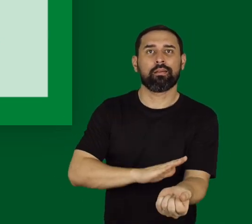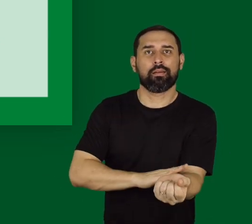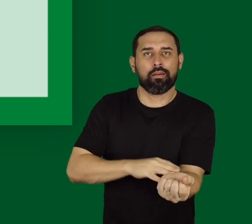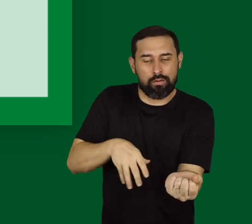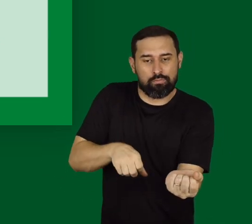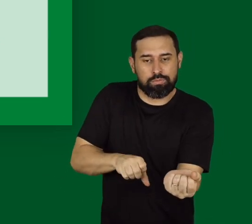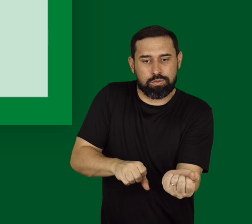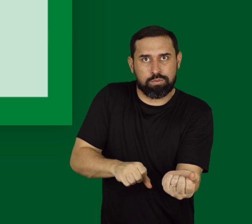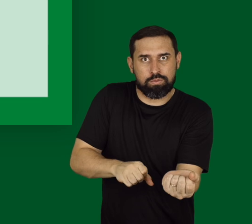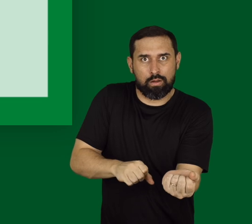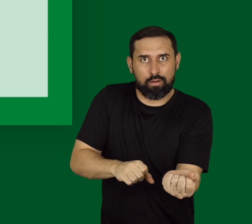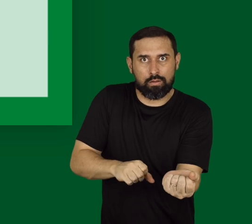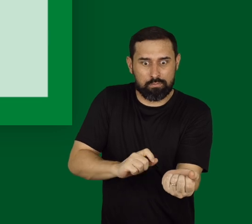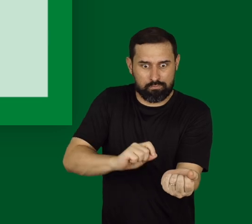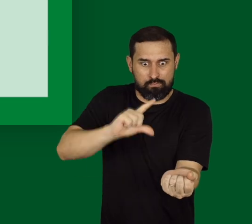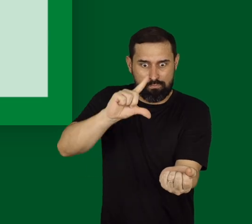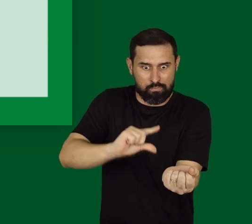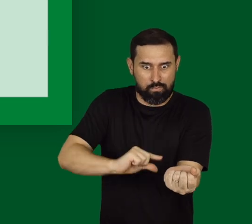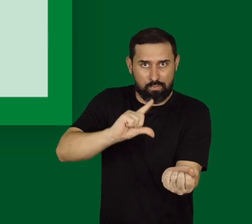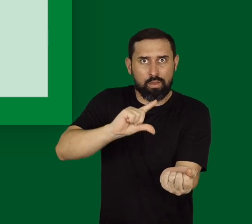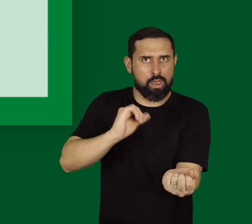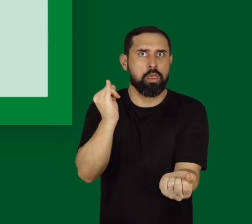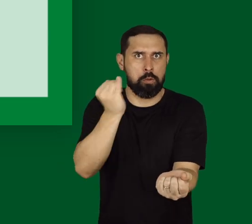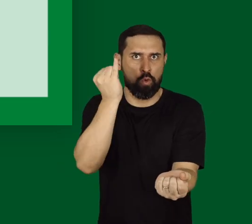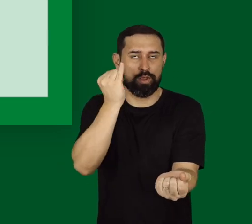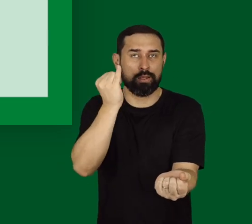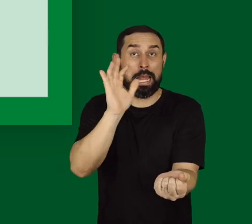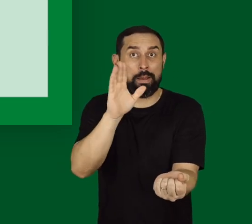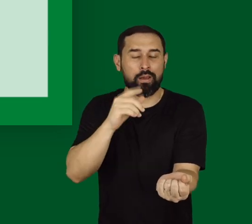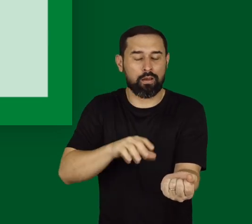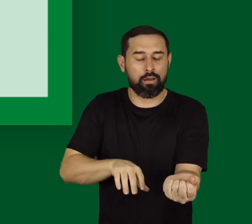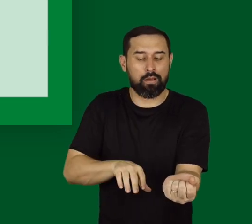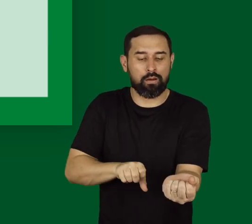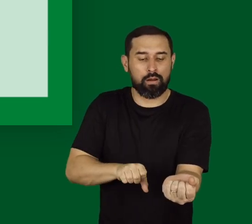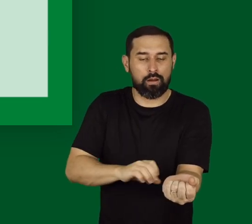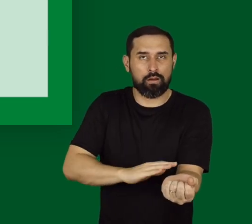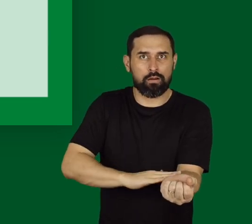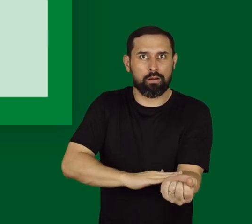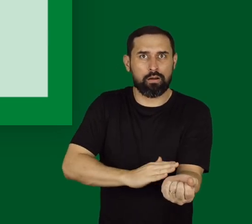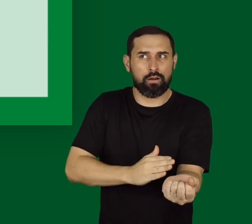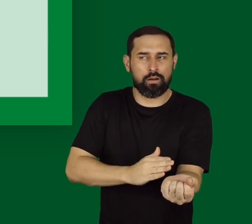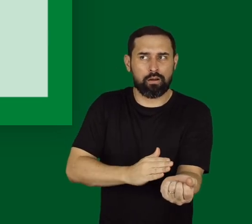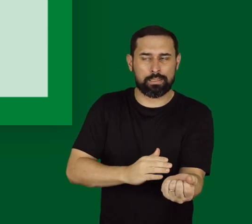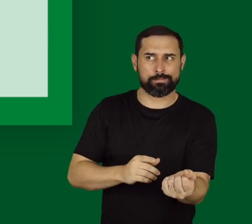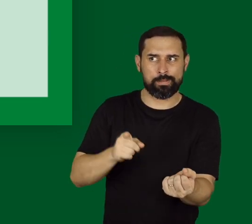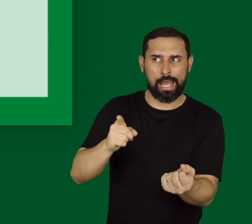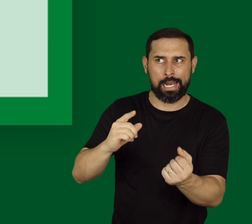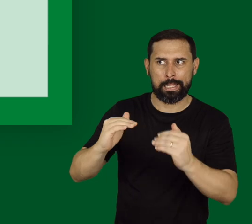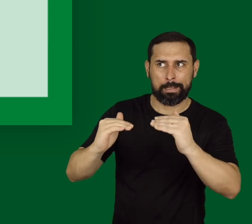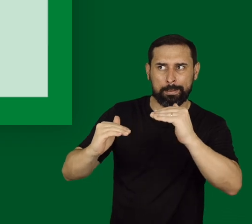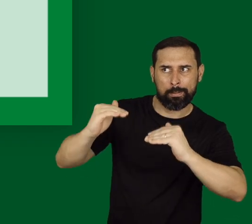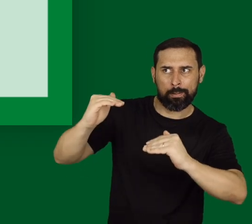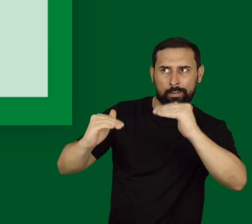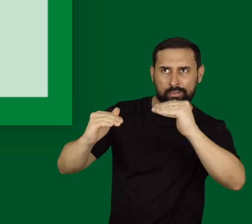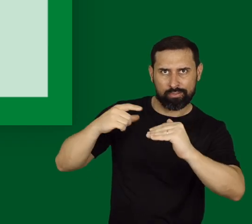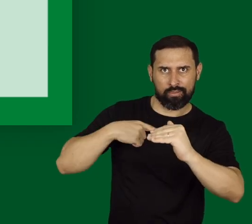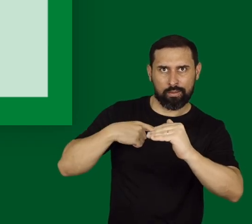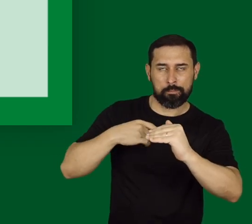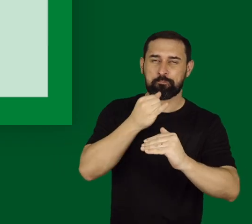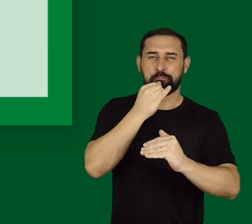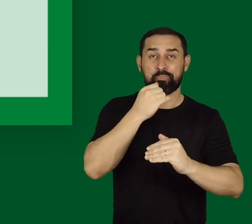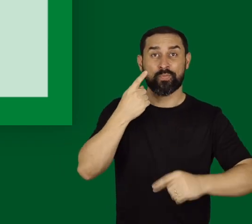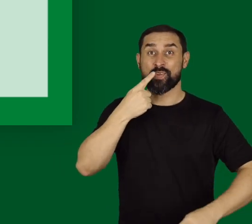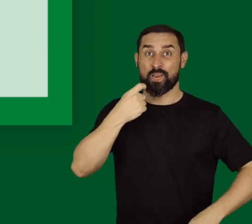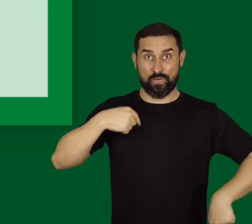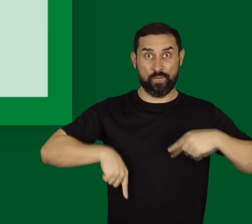pressão arterial, a medição da pressão arterial, ela é importante sim, mas ela só vai te dizer se este choque é compensado ou não.